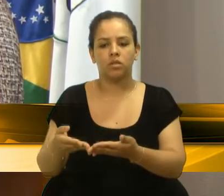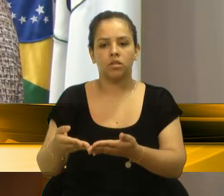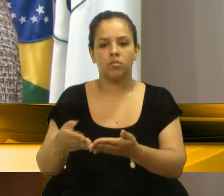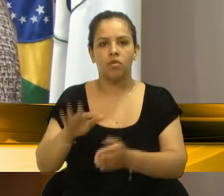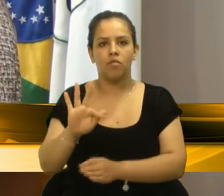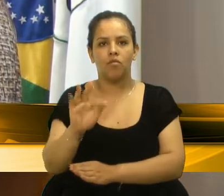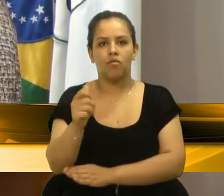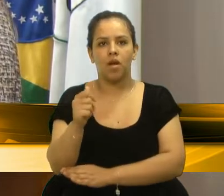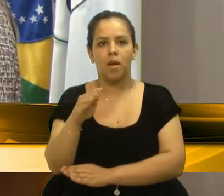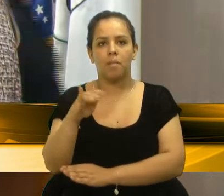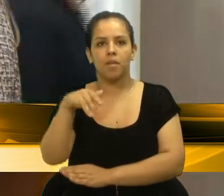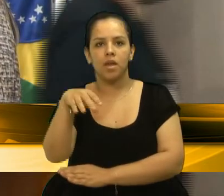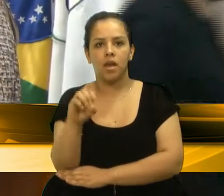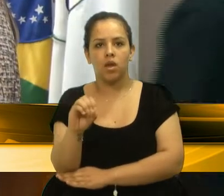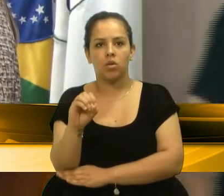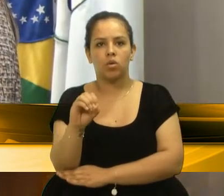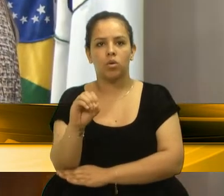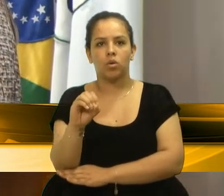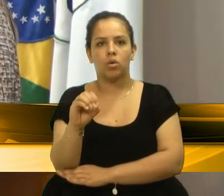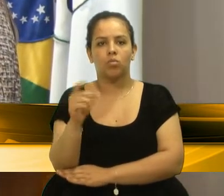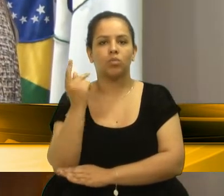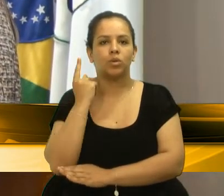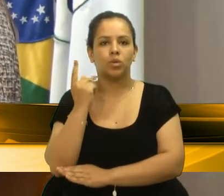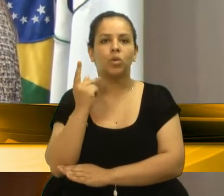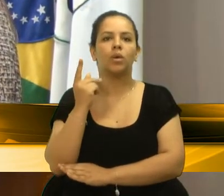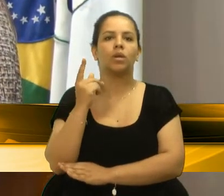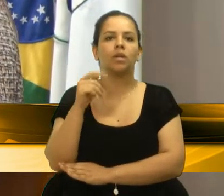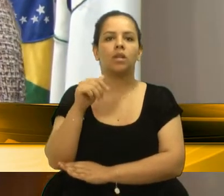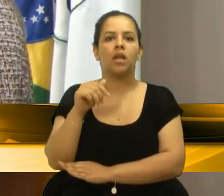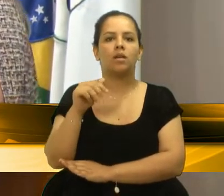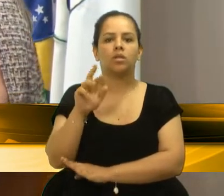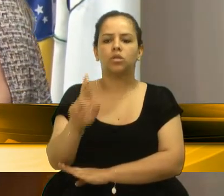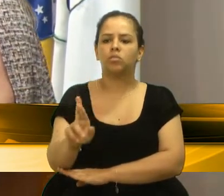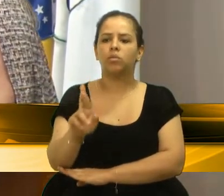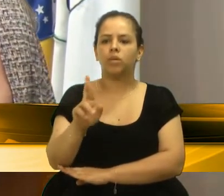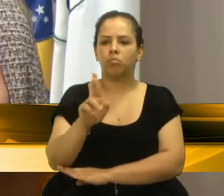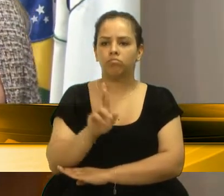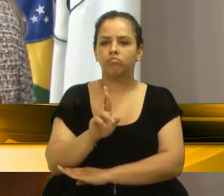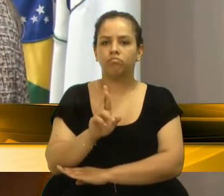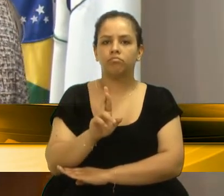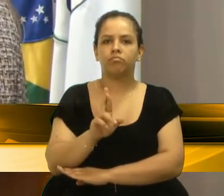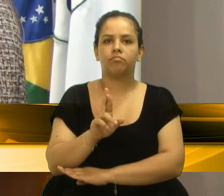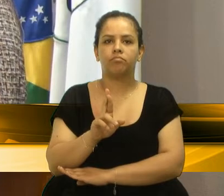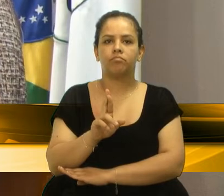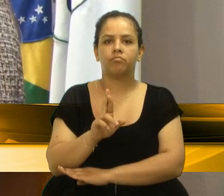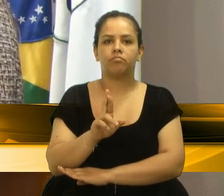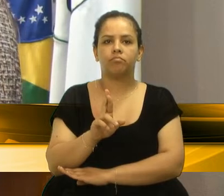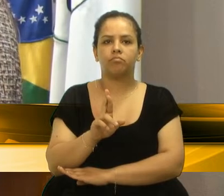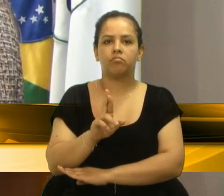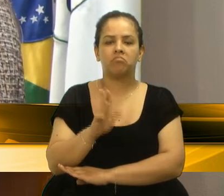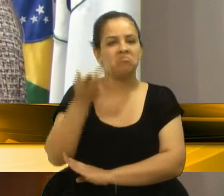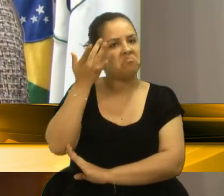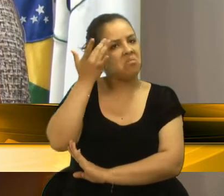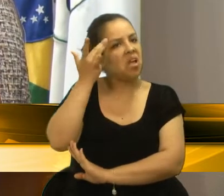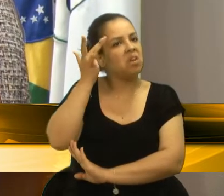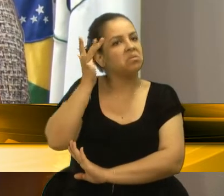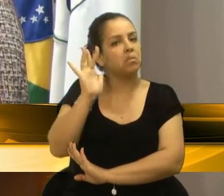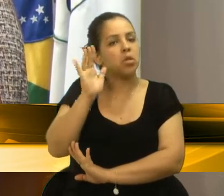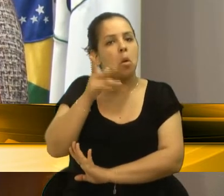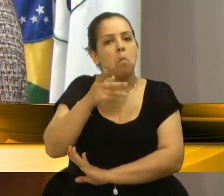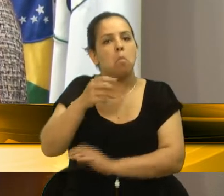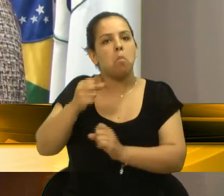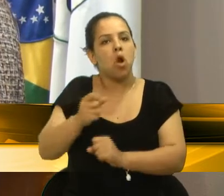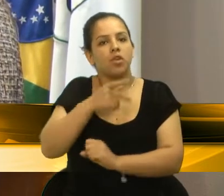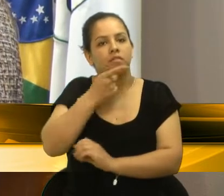de Moraes, procurador da República, respondeu o seguinte: não sei se poderia me manifestar sobre este